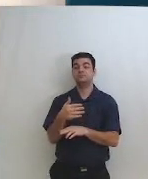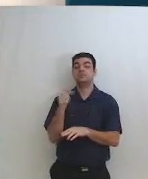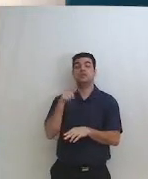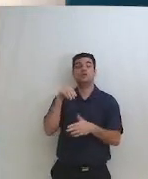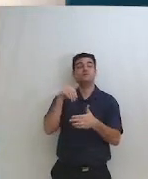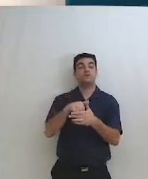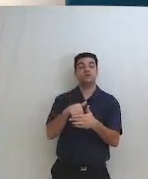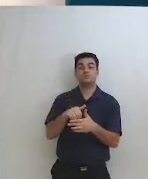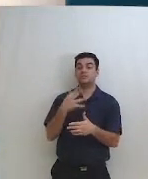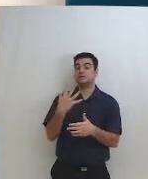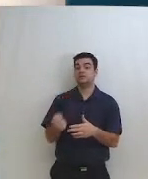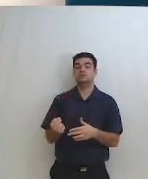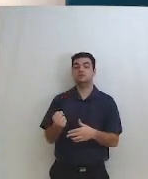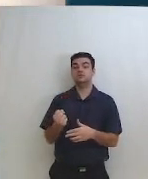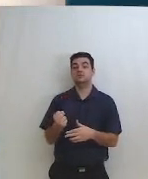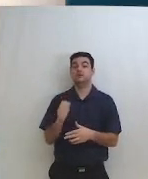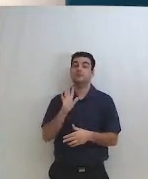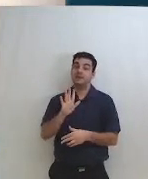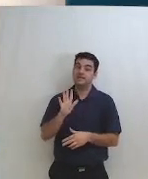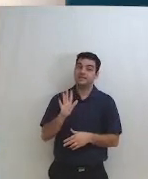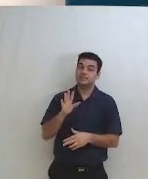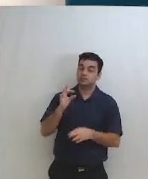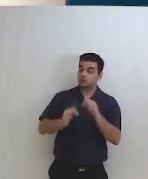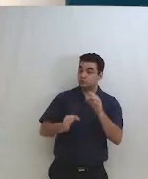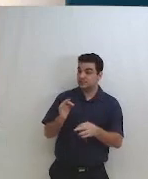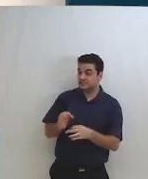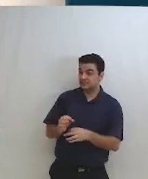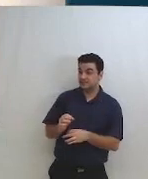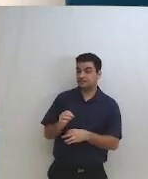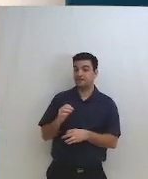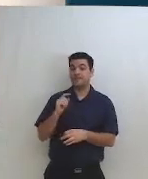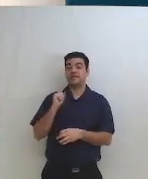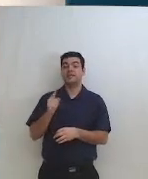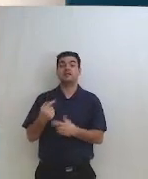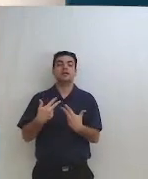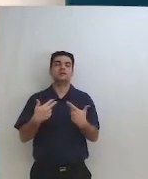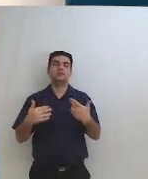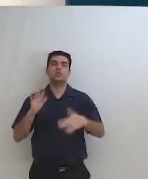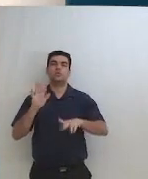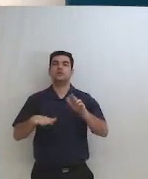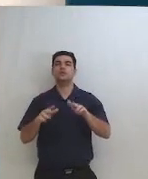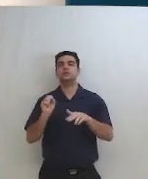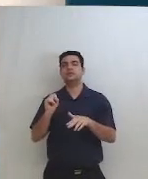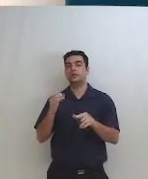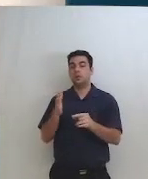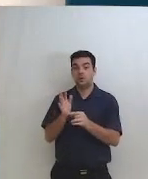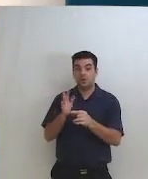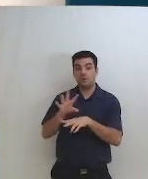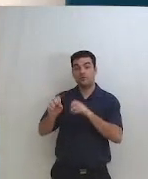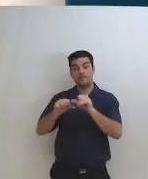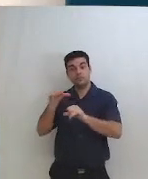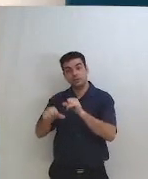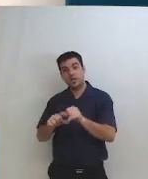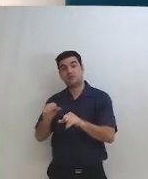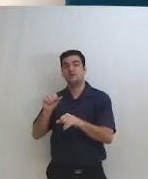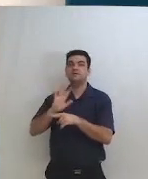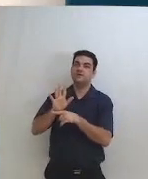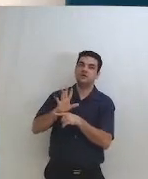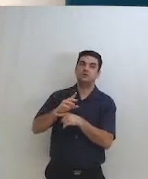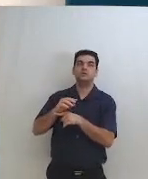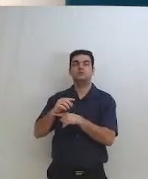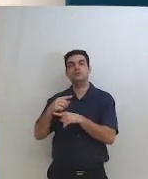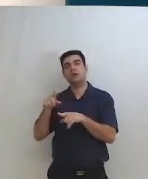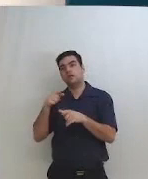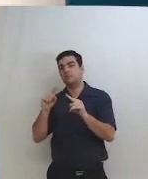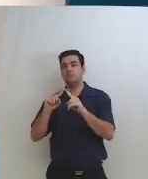ordem. Consignou o juiz singular que eventuais efeitos da prova acolhida, como manipulação de áudios e demais, são questões que não recomendam